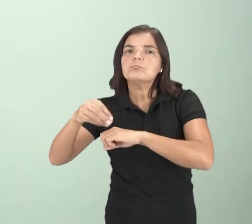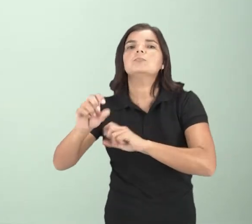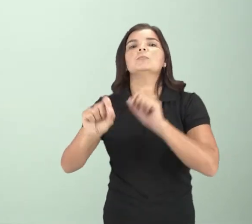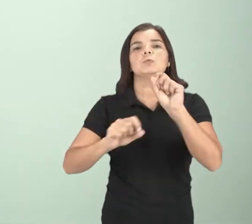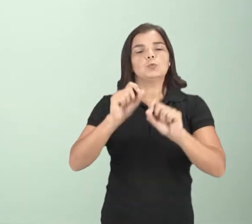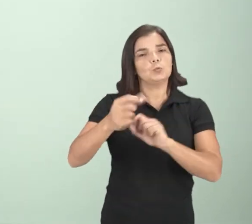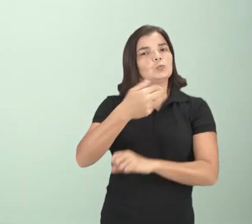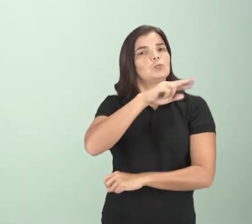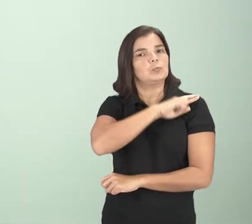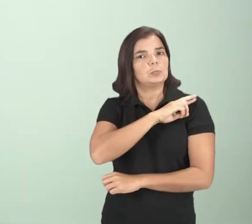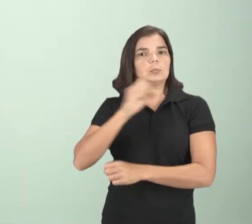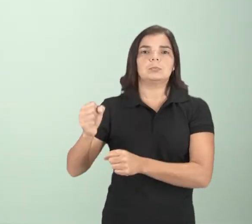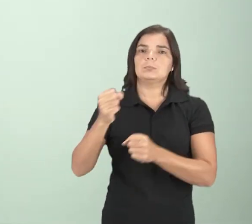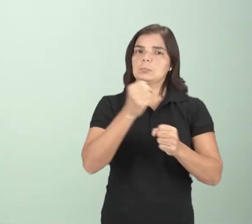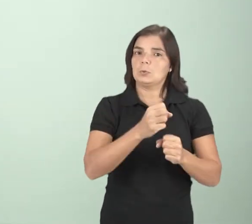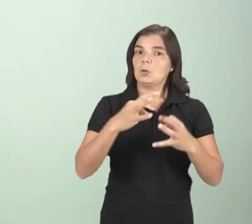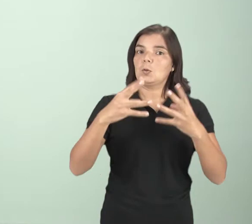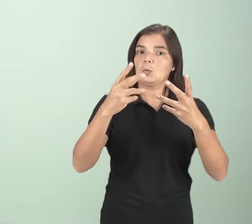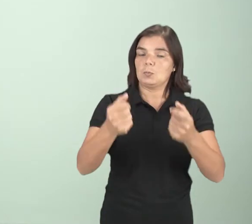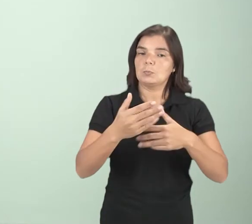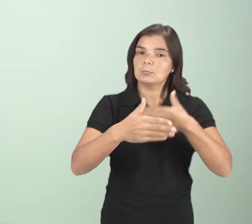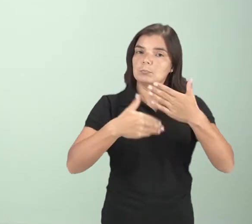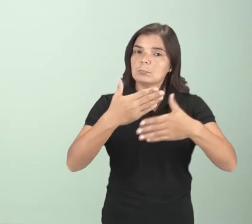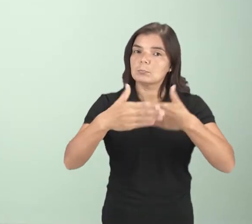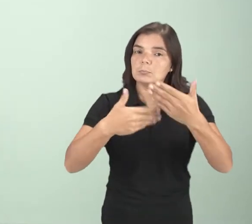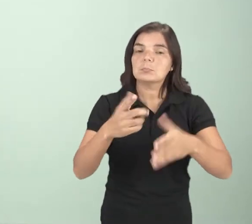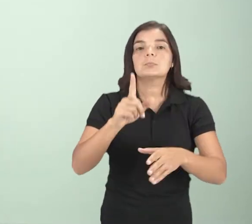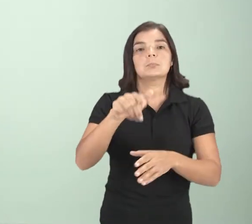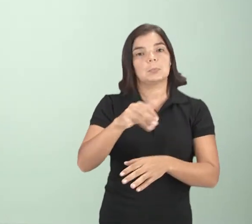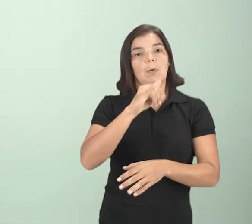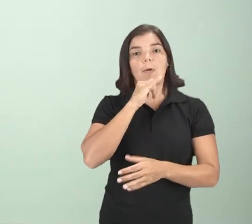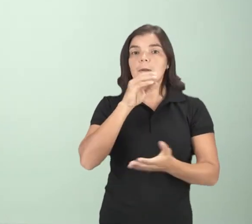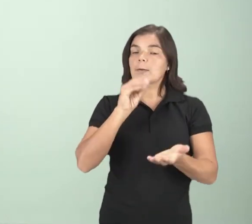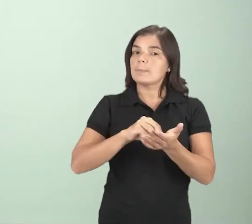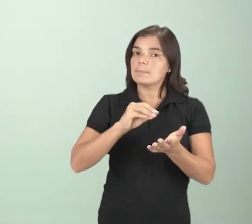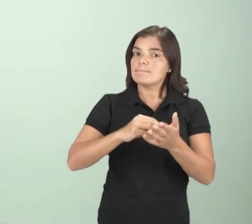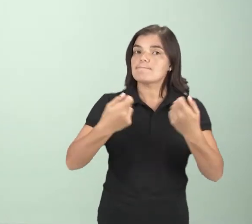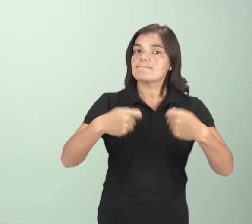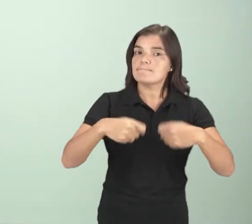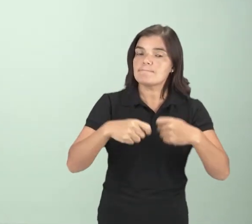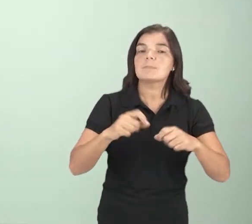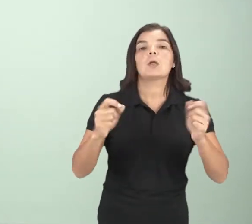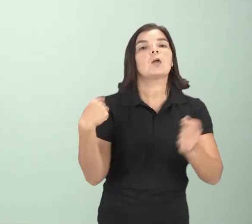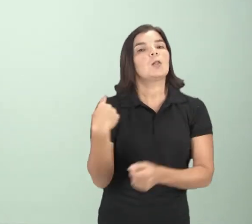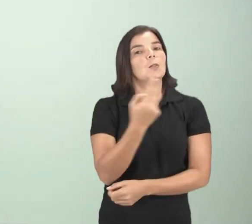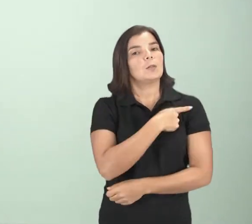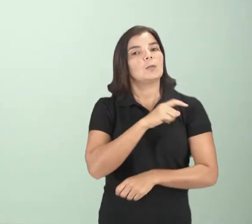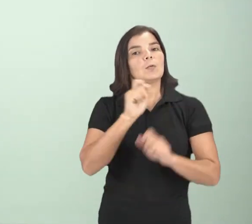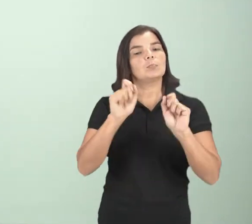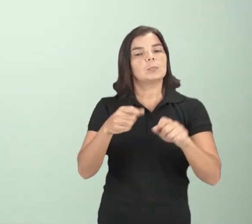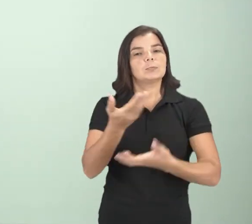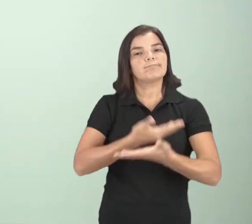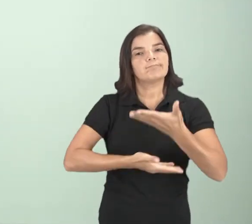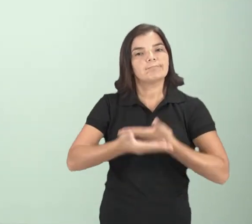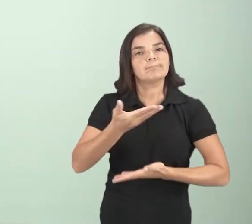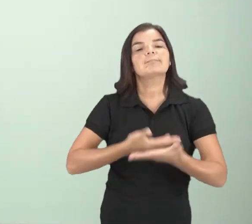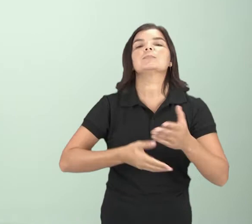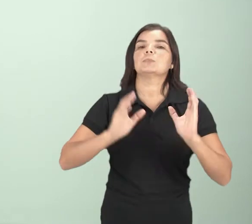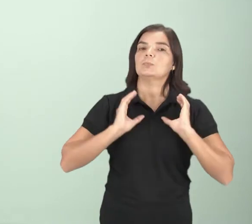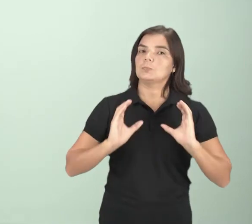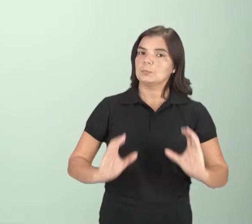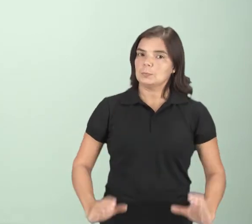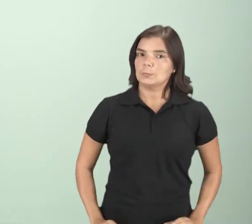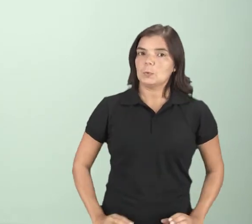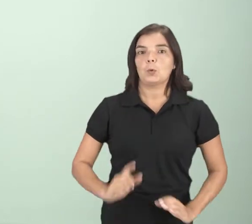do exercício do poder. Todo esse processo que é indispensável para que a gente possa conviver um